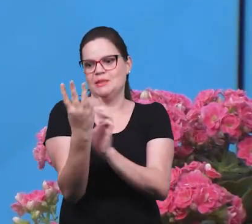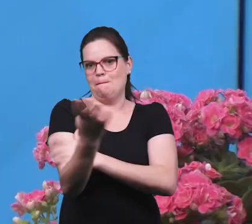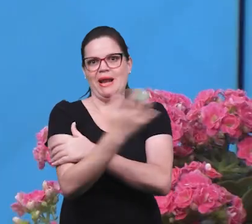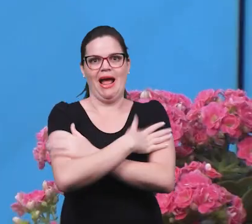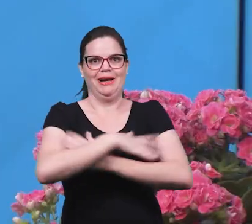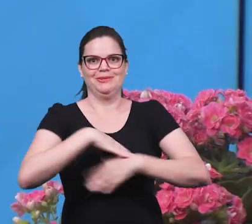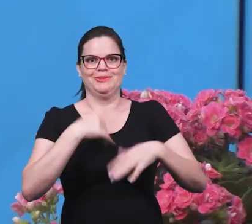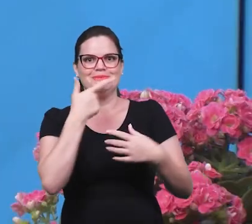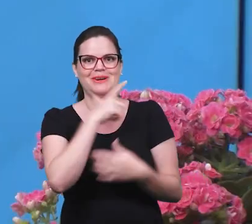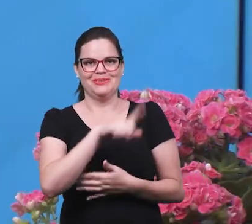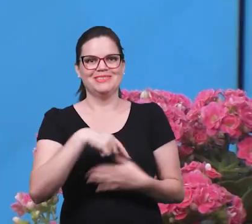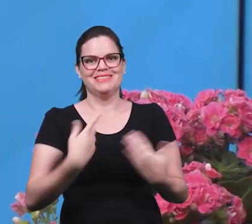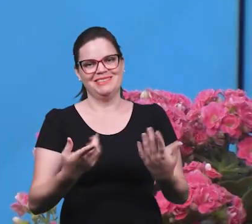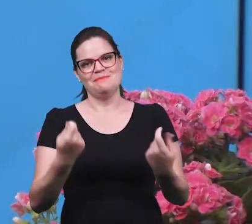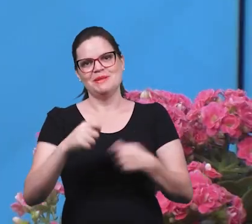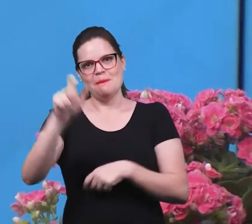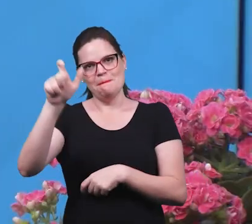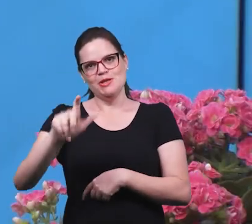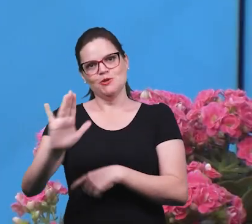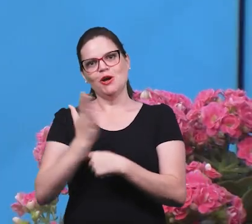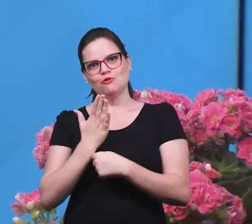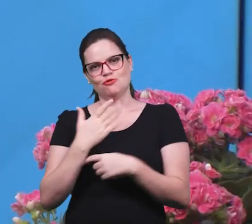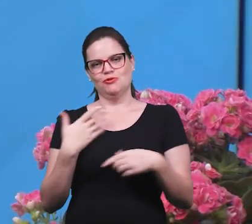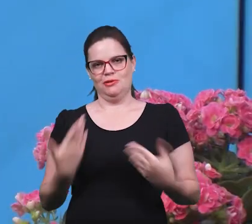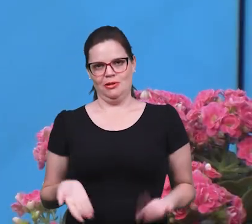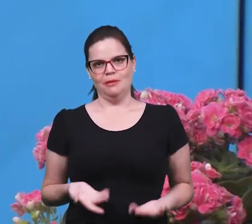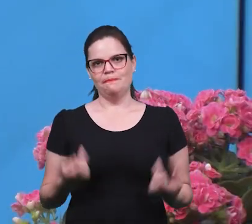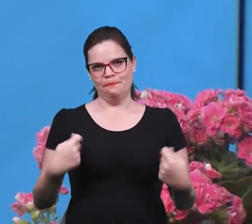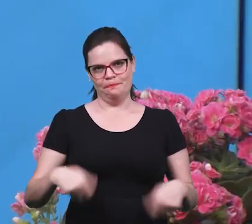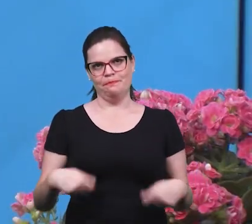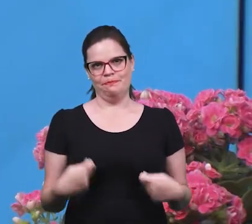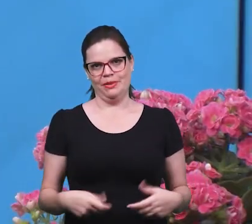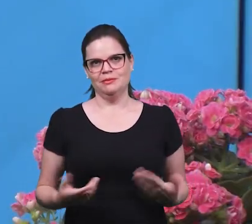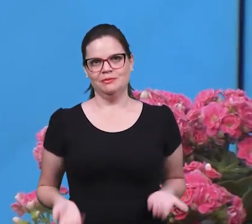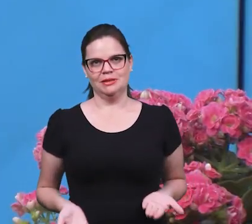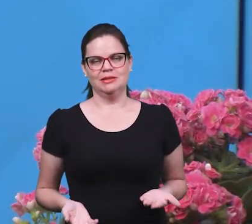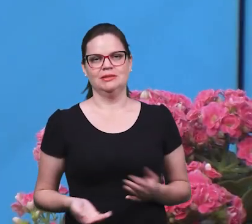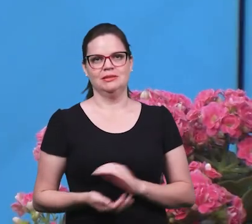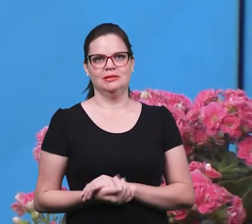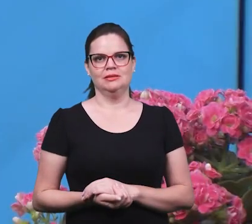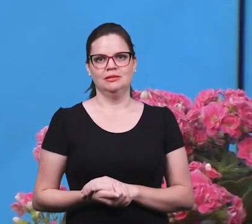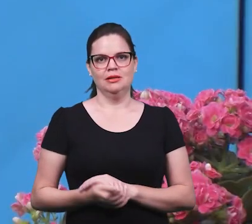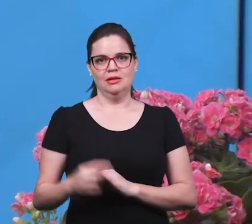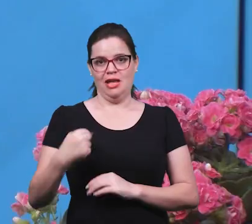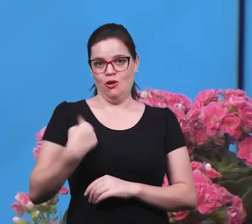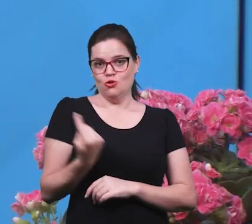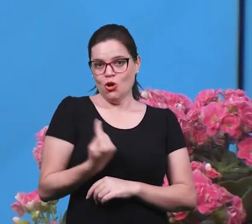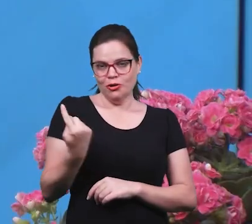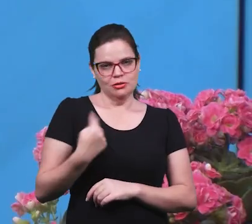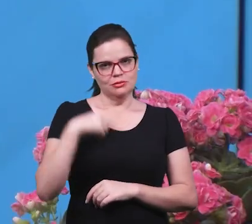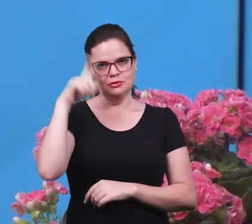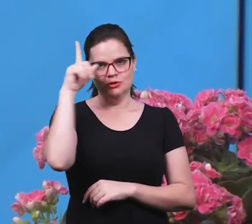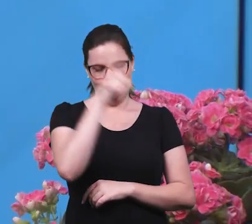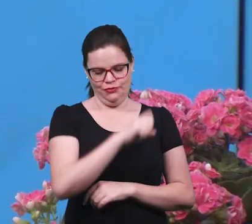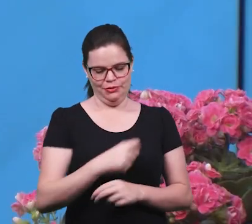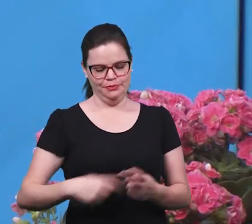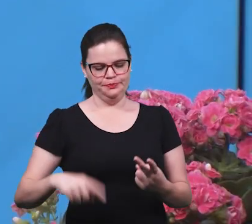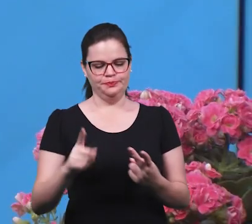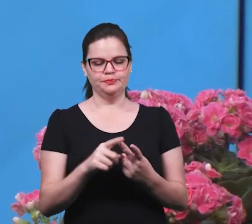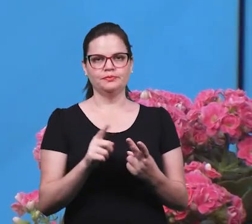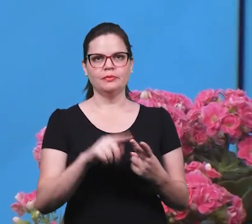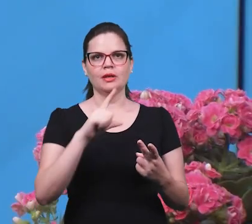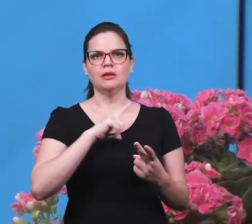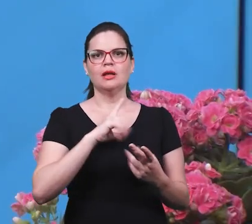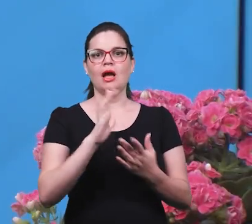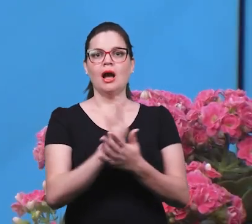Então, precisa de uma outra pessoa, né? sim, Fazer em si mesmo é um pouquinho difícil. Hoje tem alguns